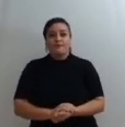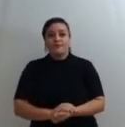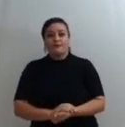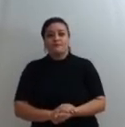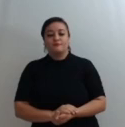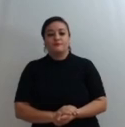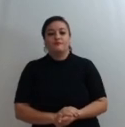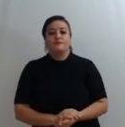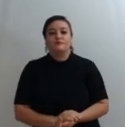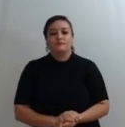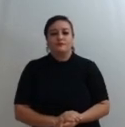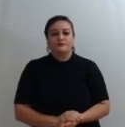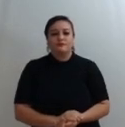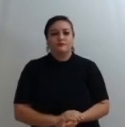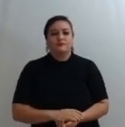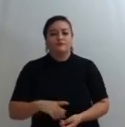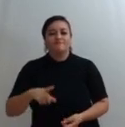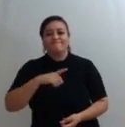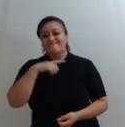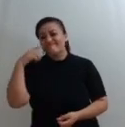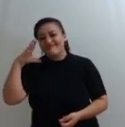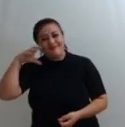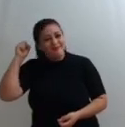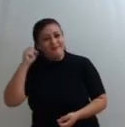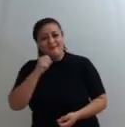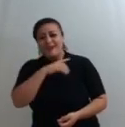sendo interpretada como